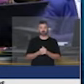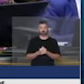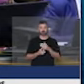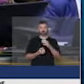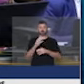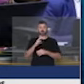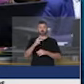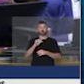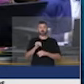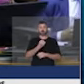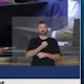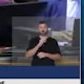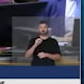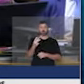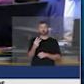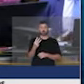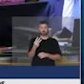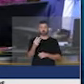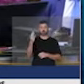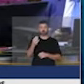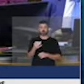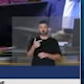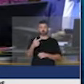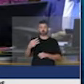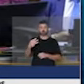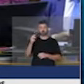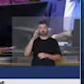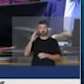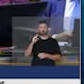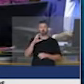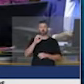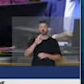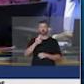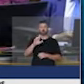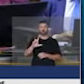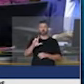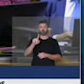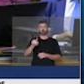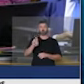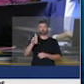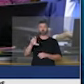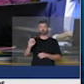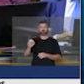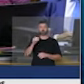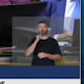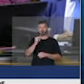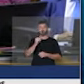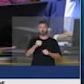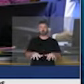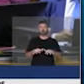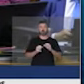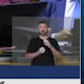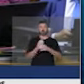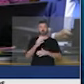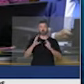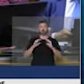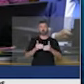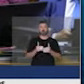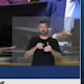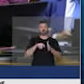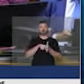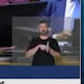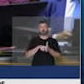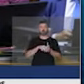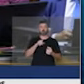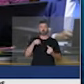instituição de CPI número 3 de 2023, do seu tenente coronel Zucco e outros, esta presidência dá conhecimento ao plenário da criação da comissão parlamentar de